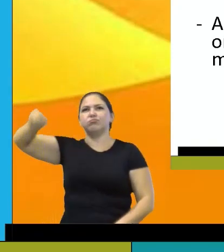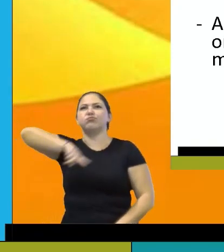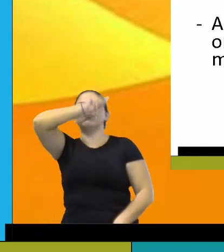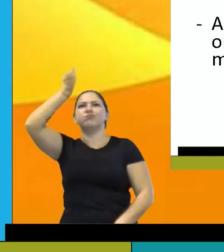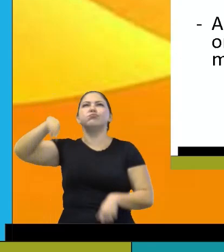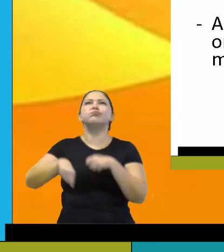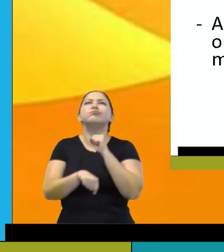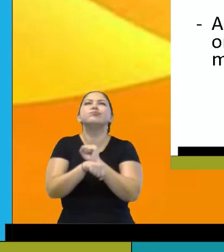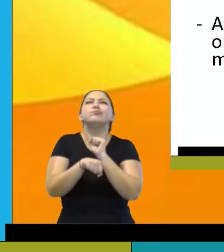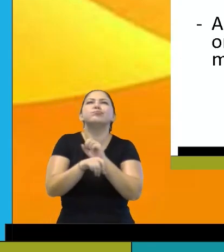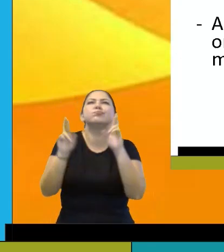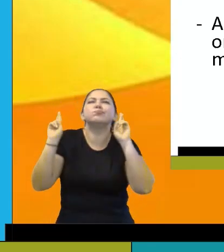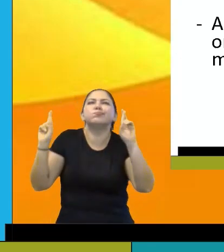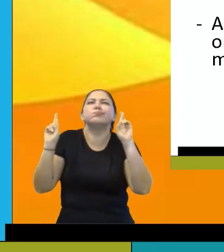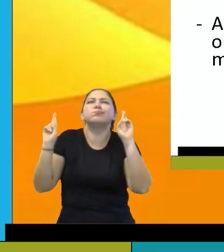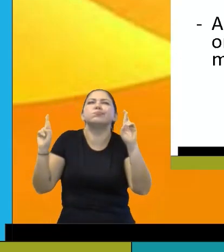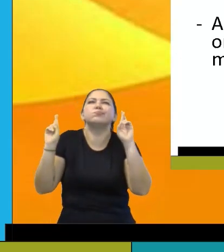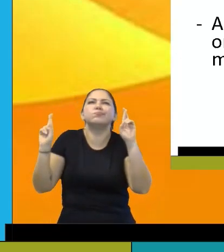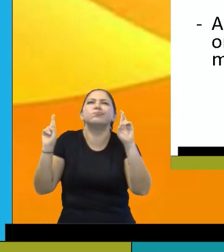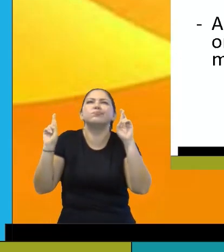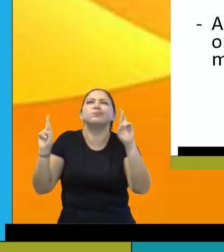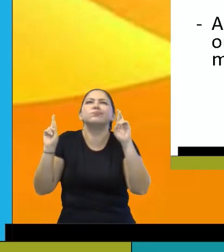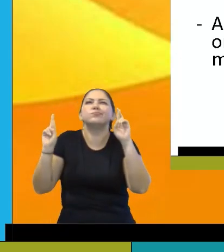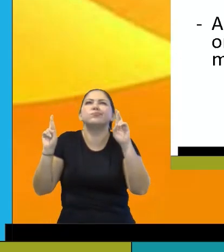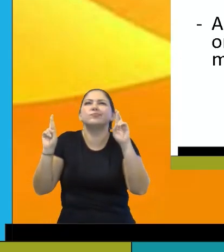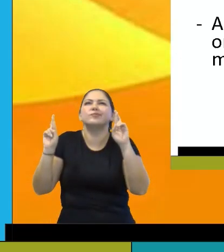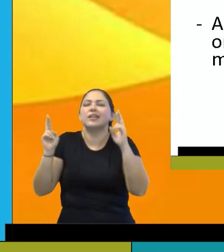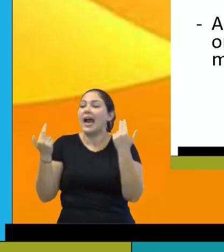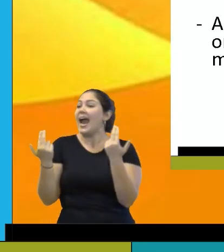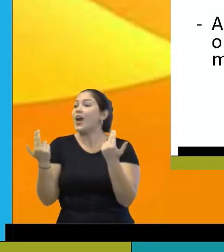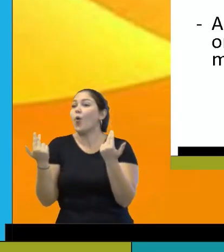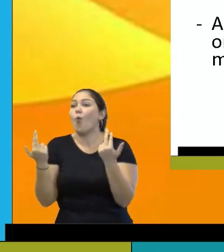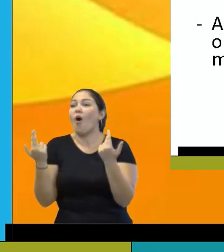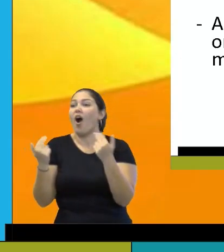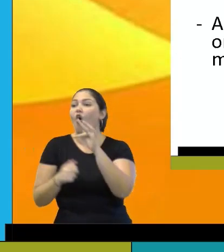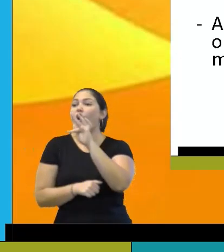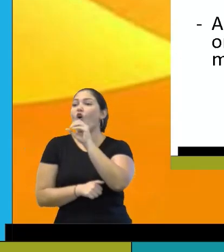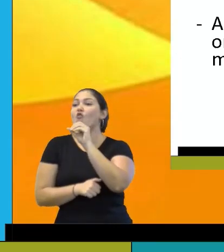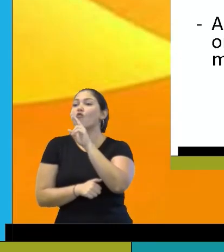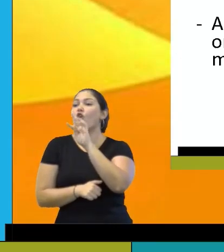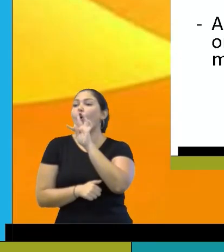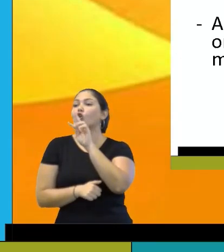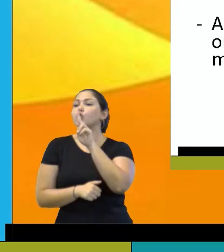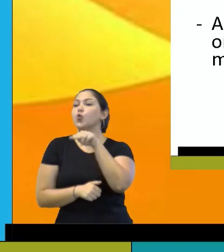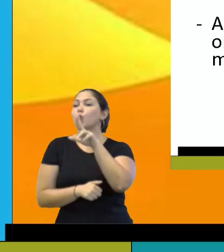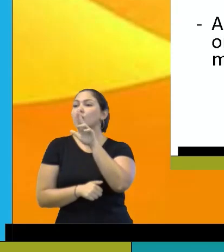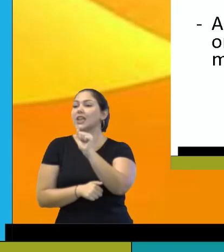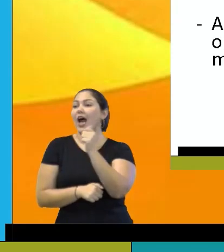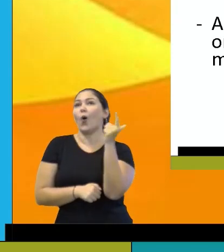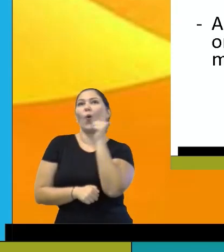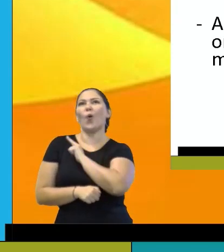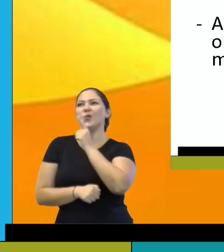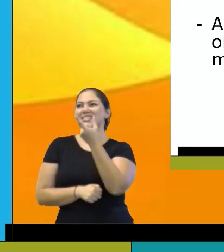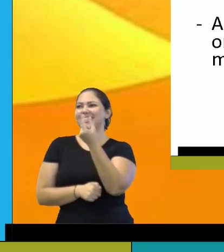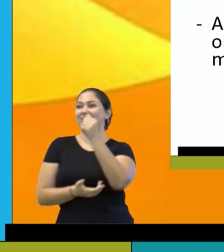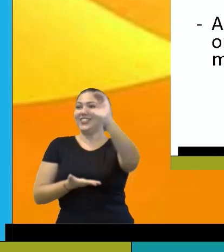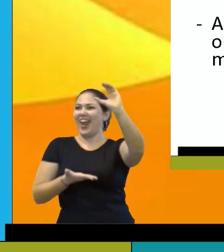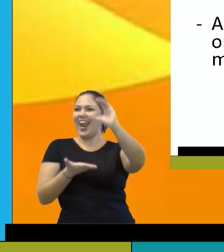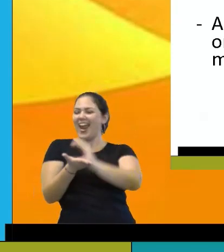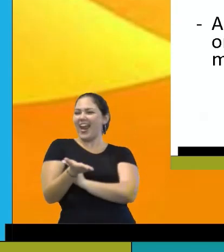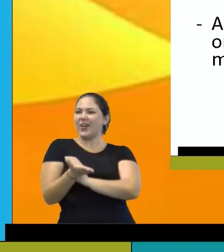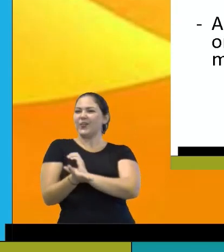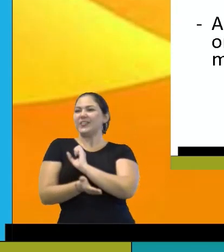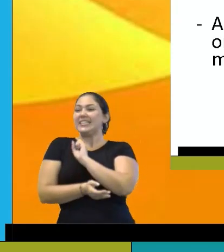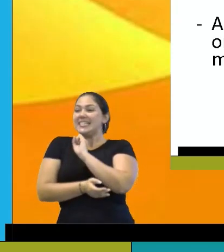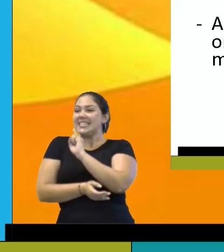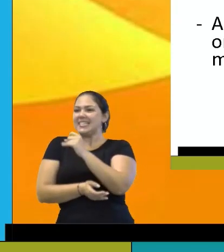A roda da fortuna vem daqui, a roda da sorte. Eu e você devemos fazer bom uso da sorte.